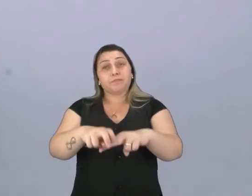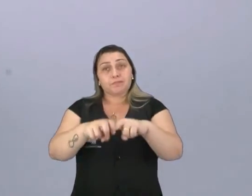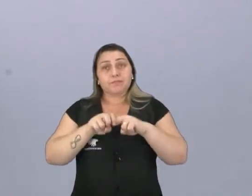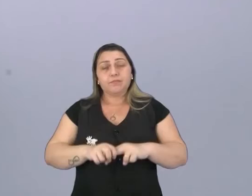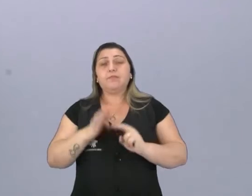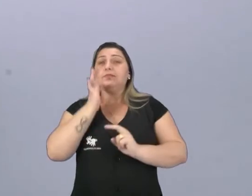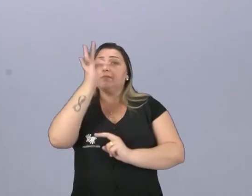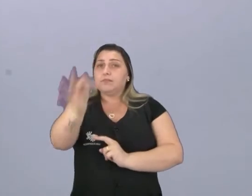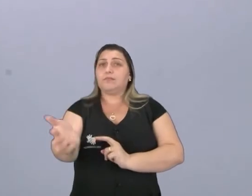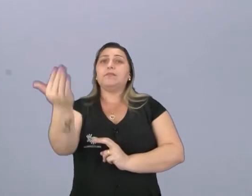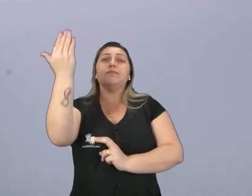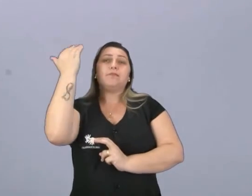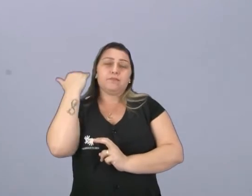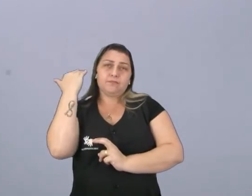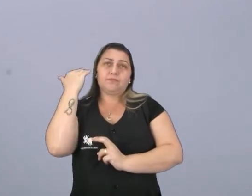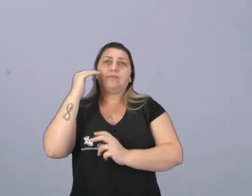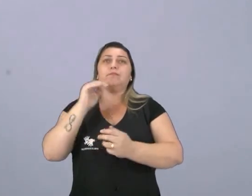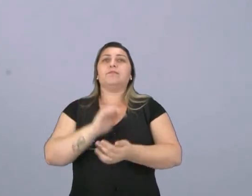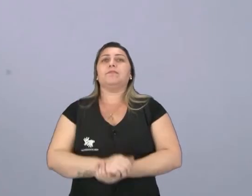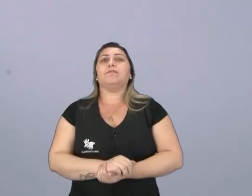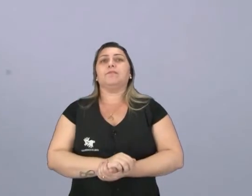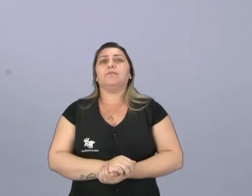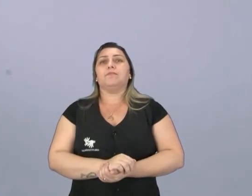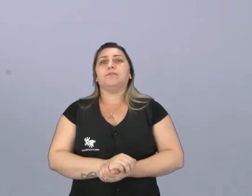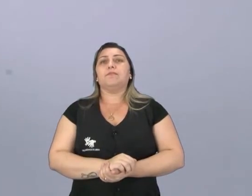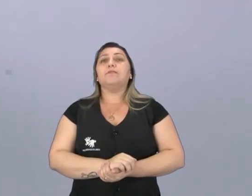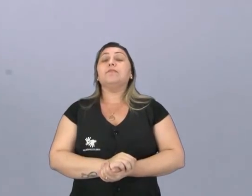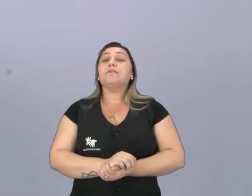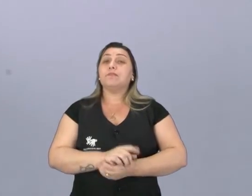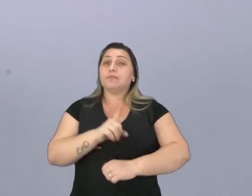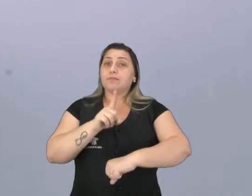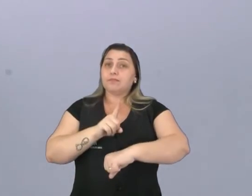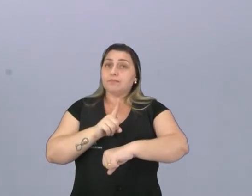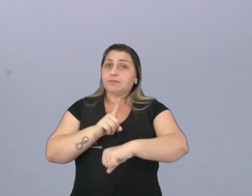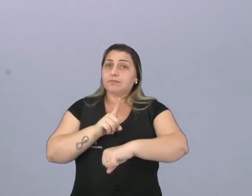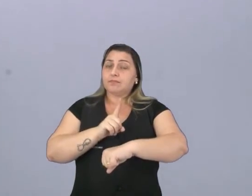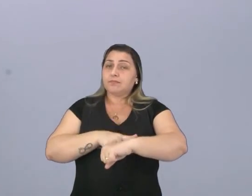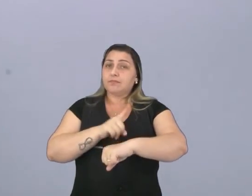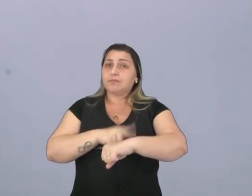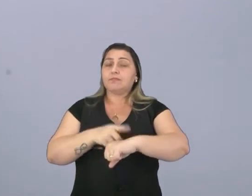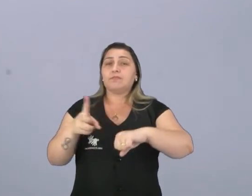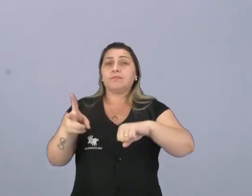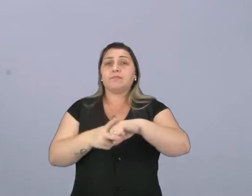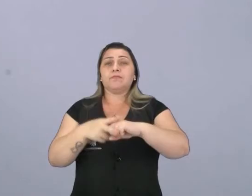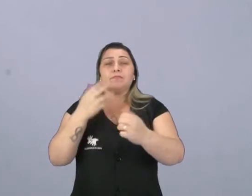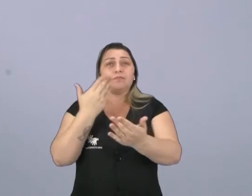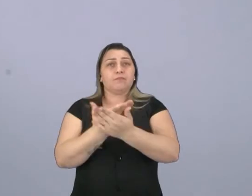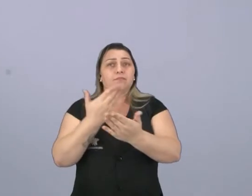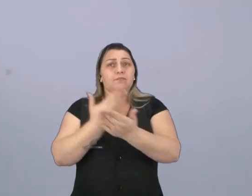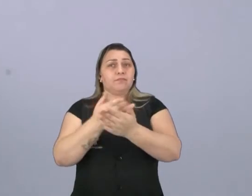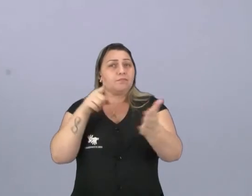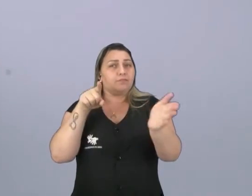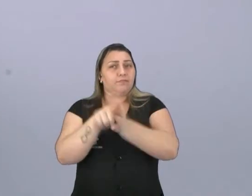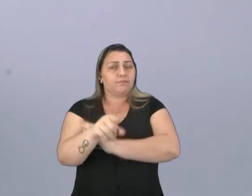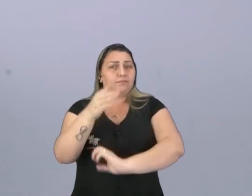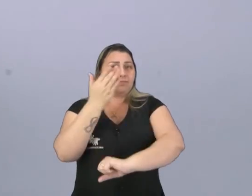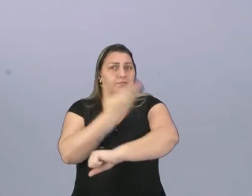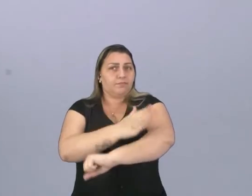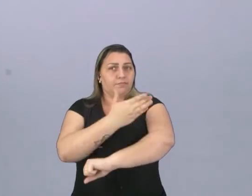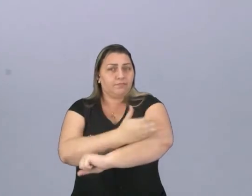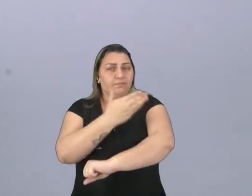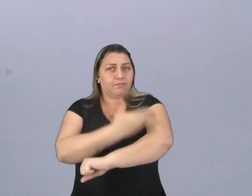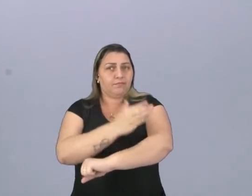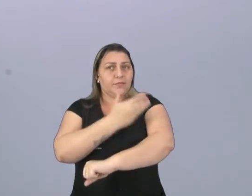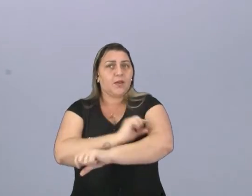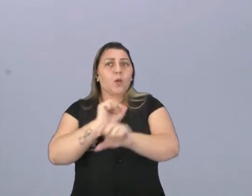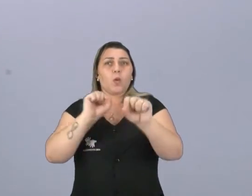que chamamos de futuro do pretérito. Esses foram os tempos verbais estudados. Vamos fazer uma questão para exercitarmos